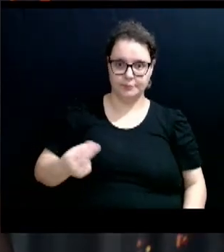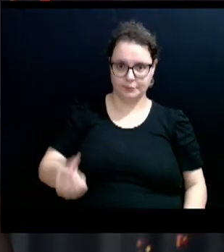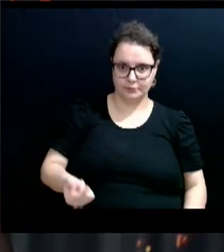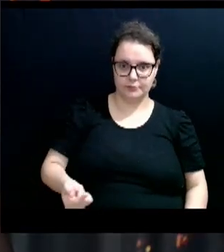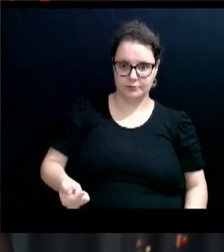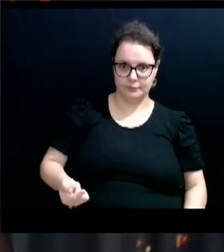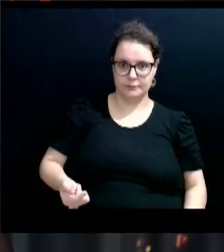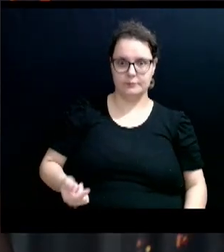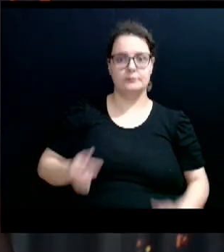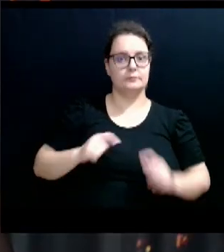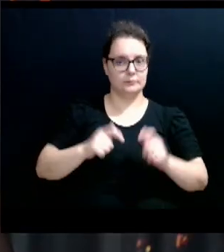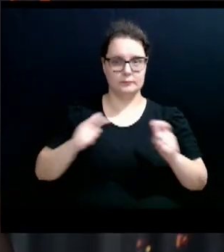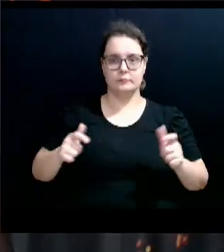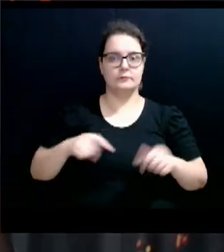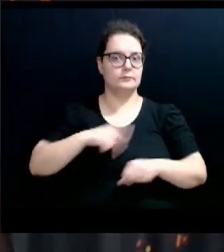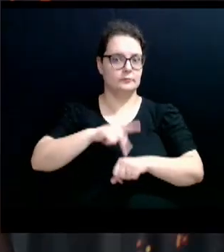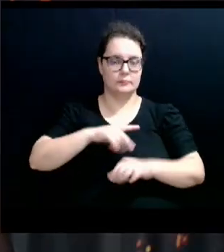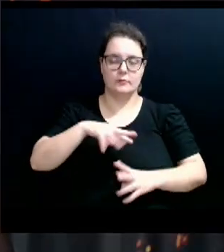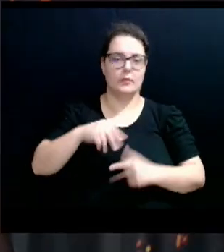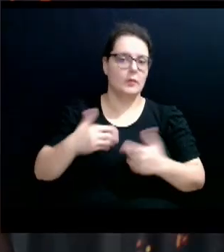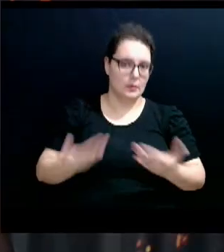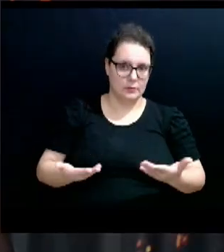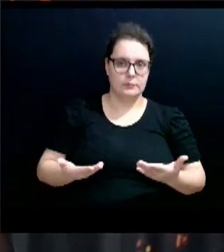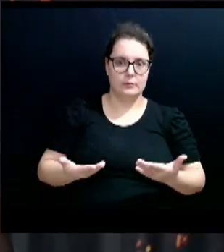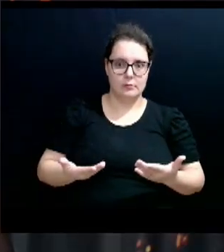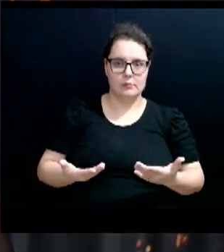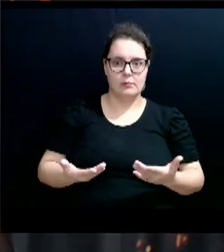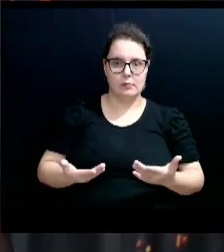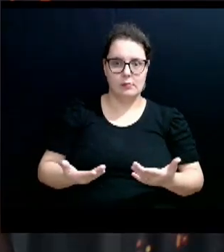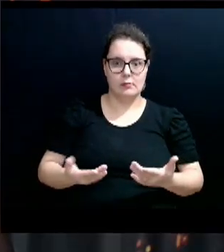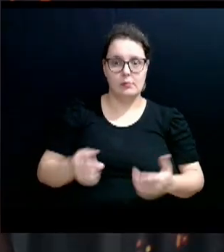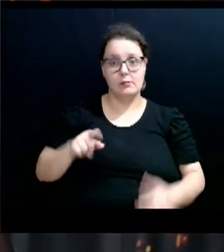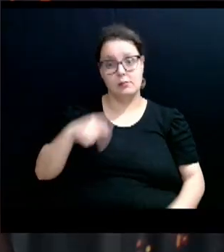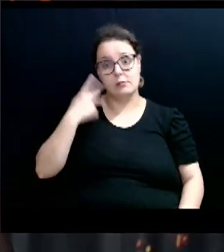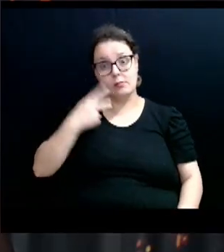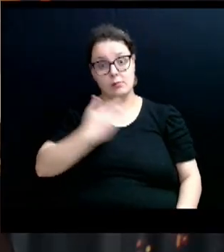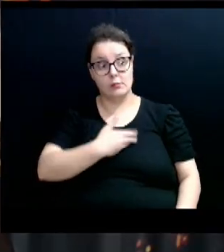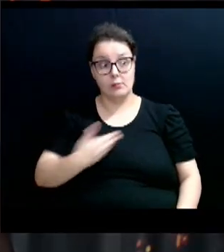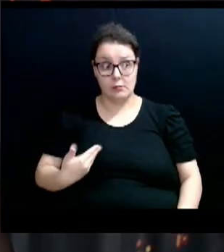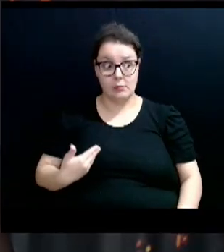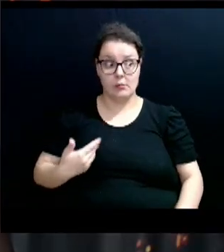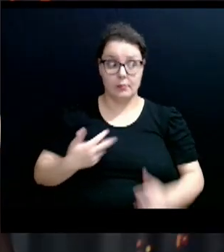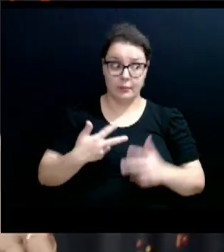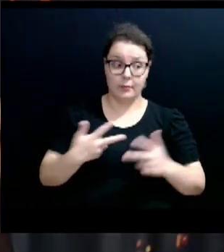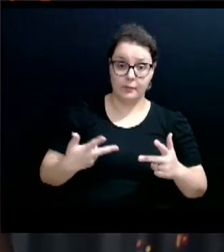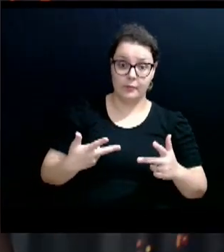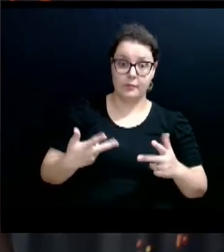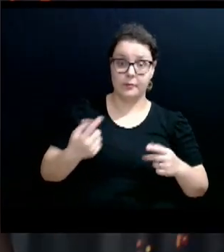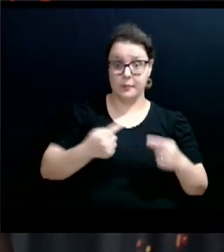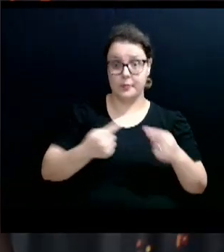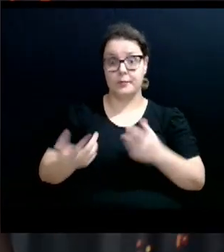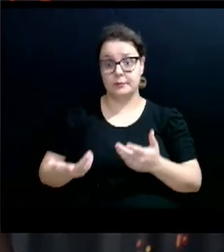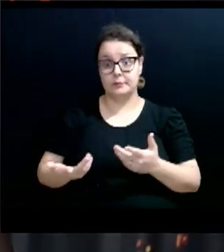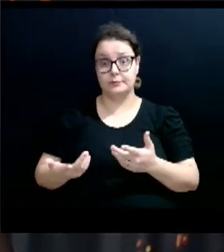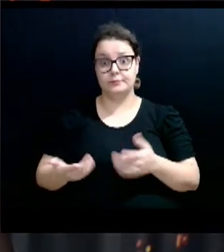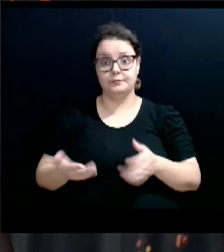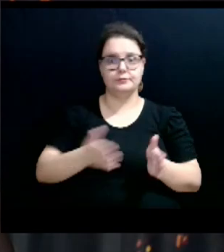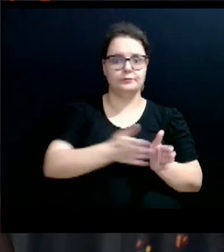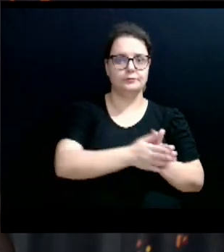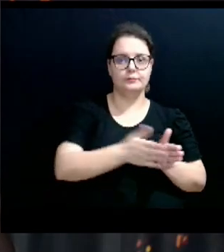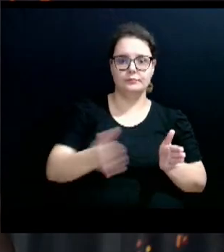no mundo como um todo, isso acaba sendo até um ponto de política pública. E aí, eu vou passar esse tempo todo aqui fazendo o